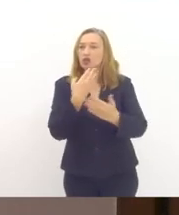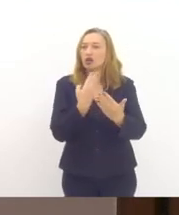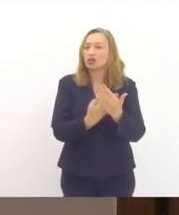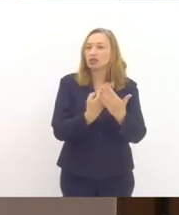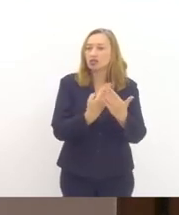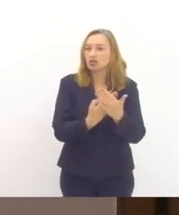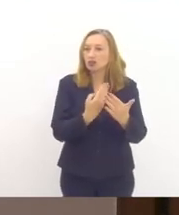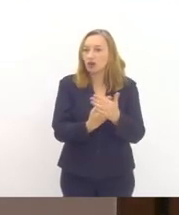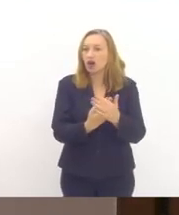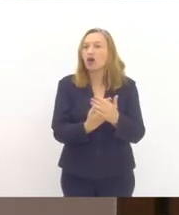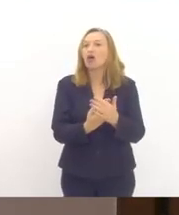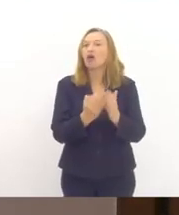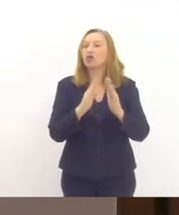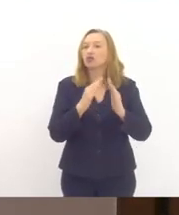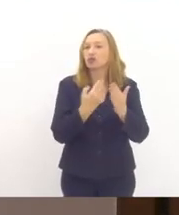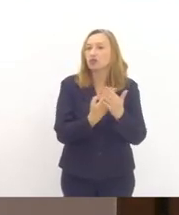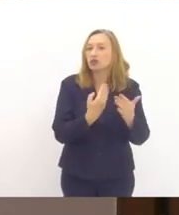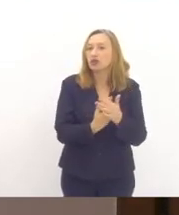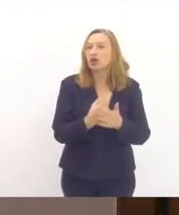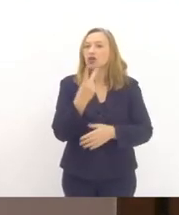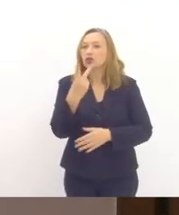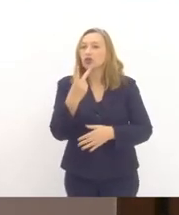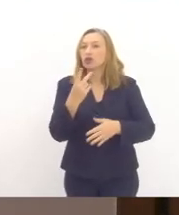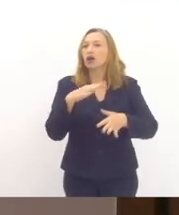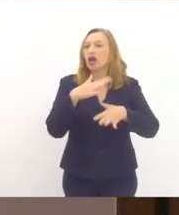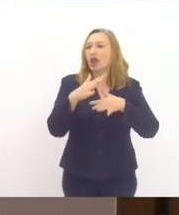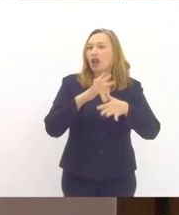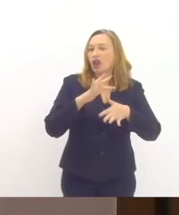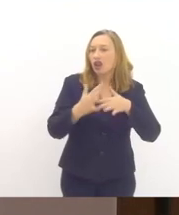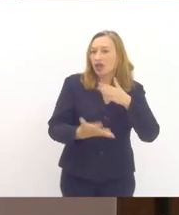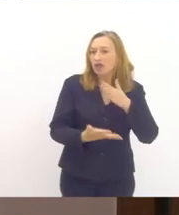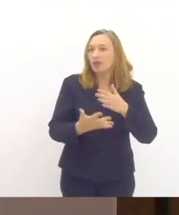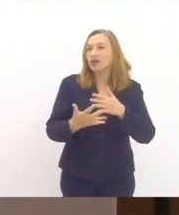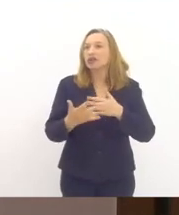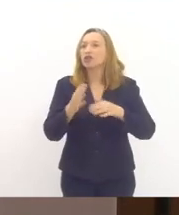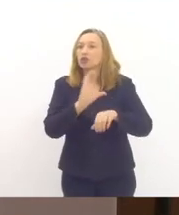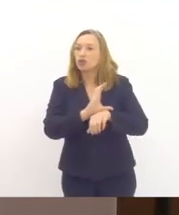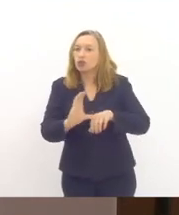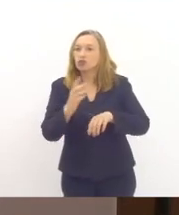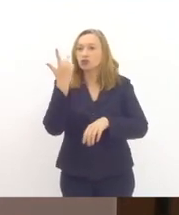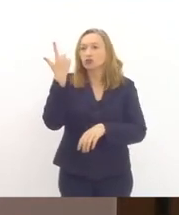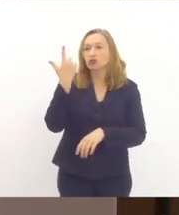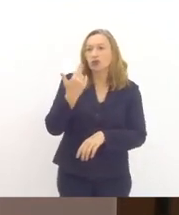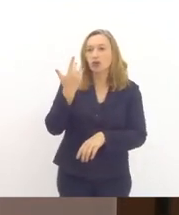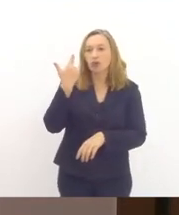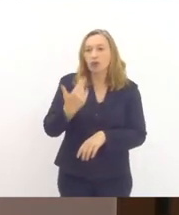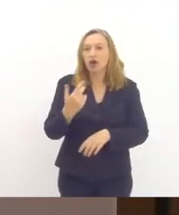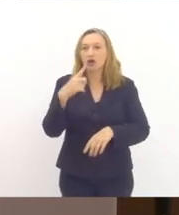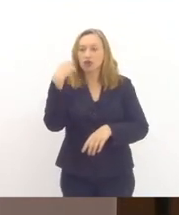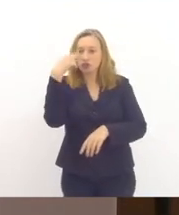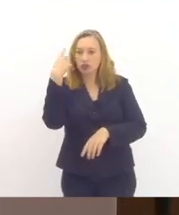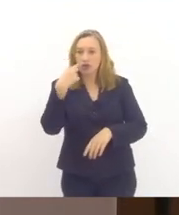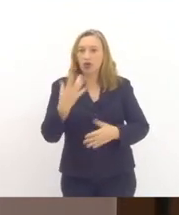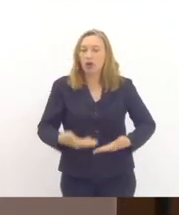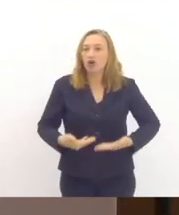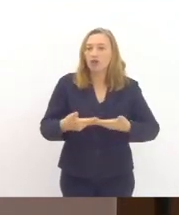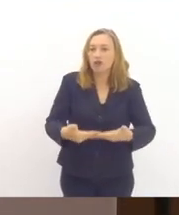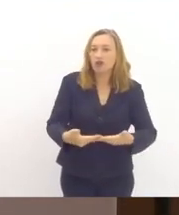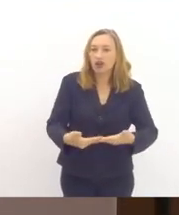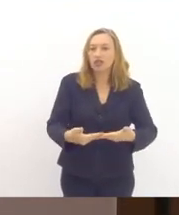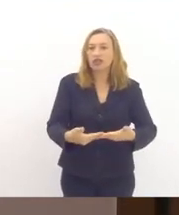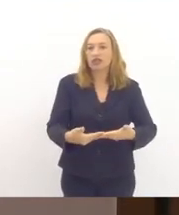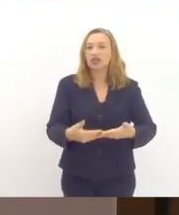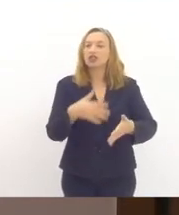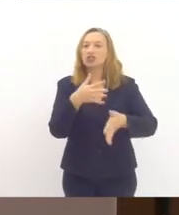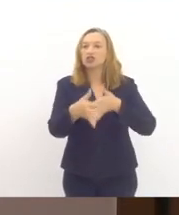outra espanhol como língua estrangeira optativa. Chamo atenção aqui para a oferta de Libras unicamente